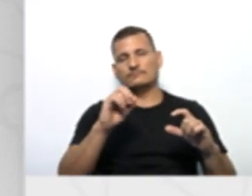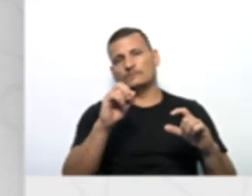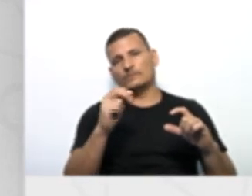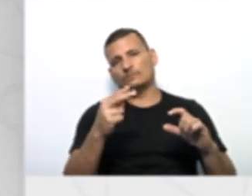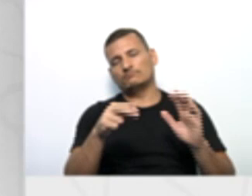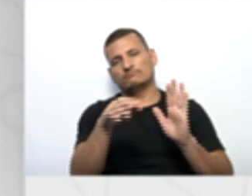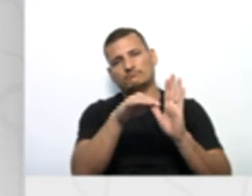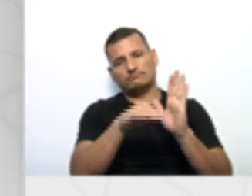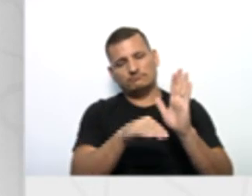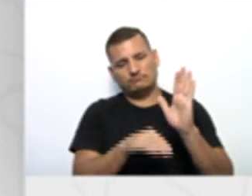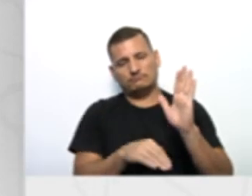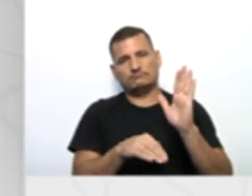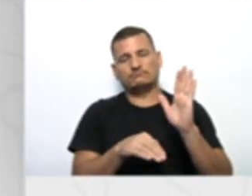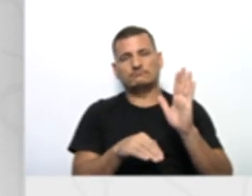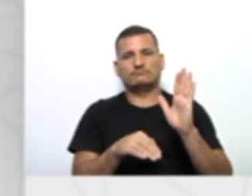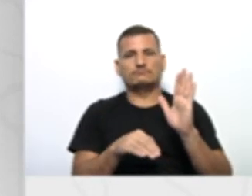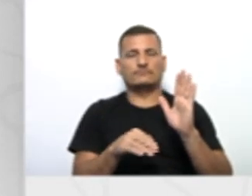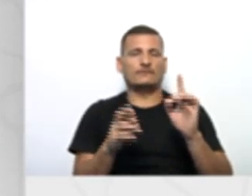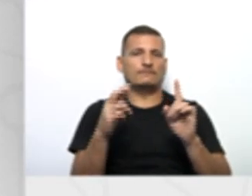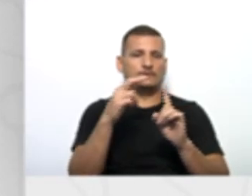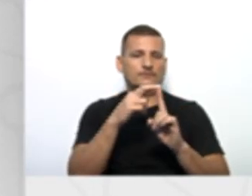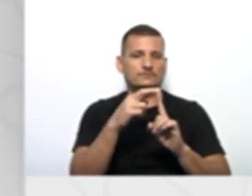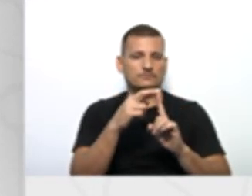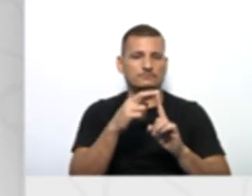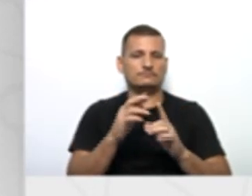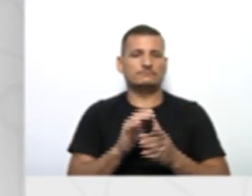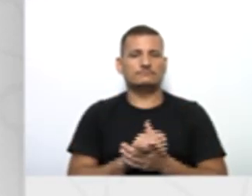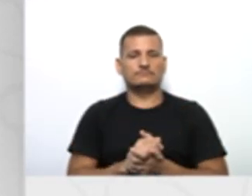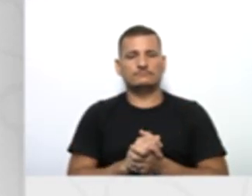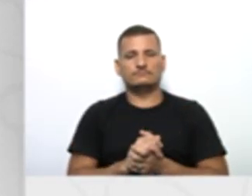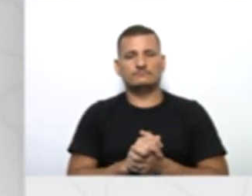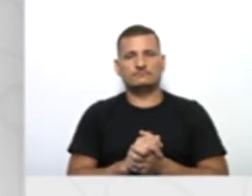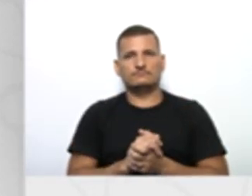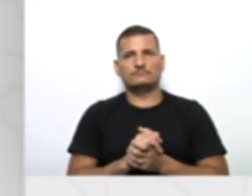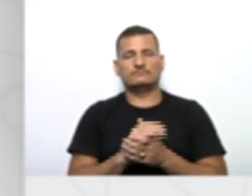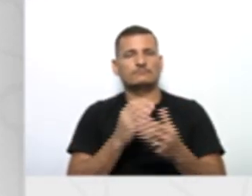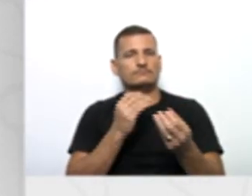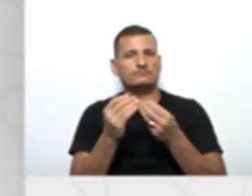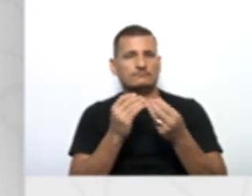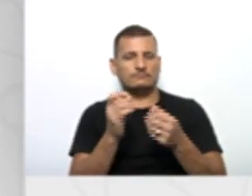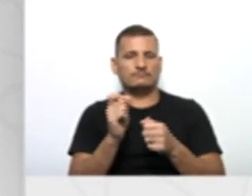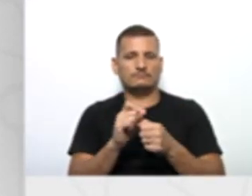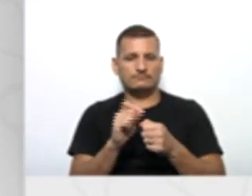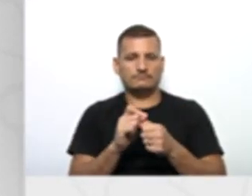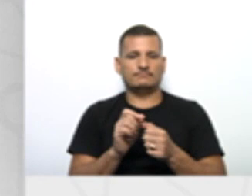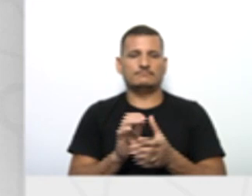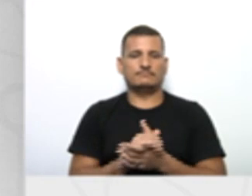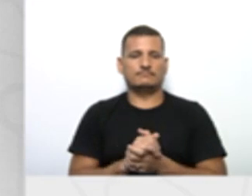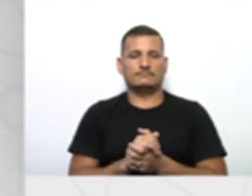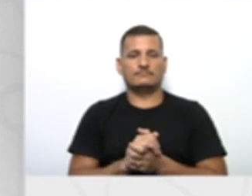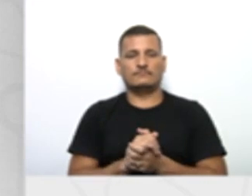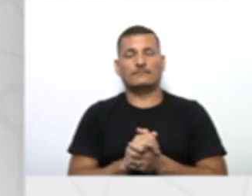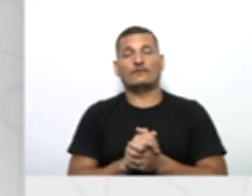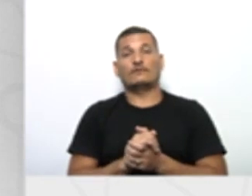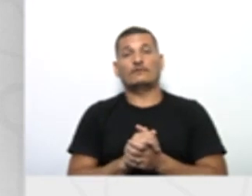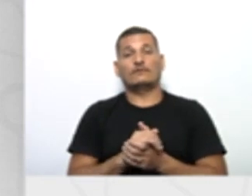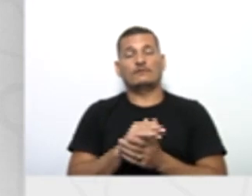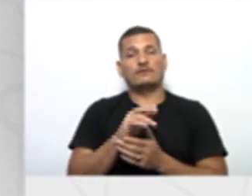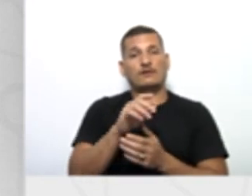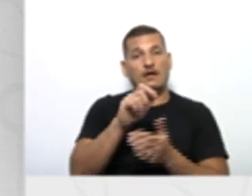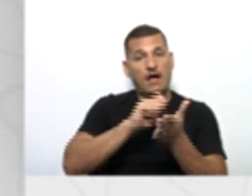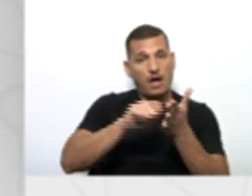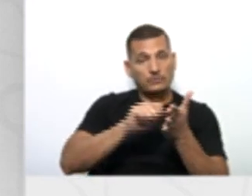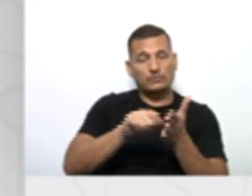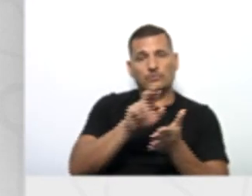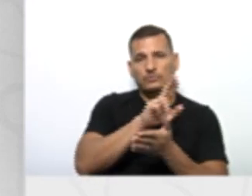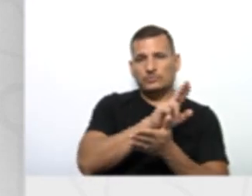de referência, que é a mais comum. Como que eu faço a construção? Eu vou colocar o sobrenome do autor, né? O